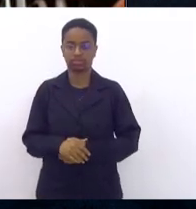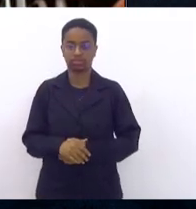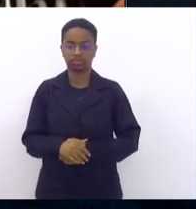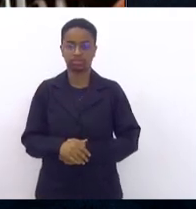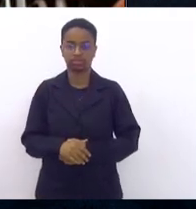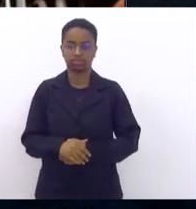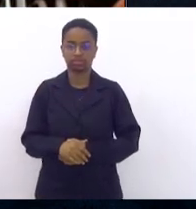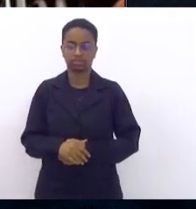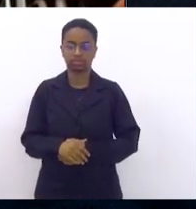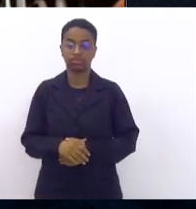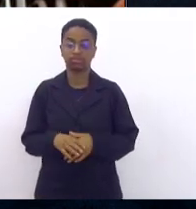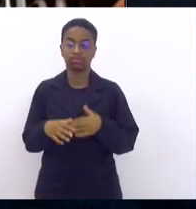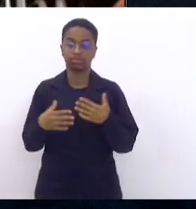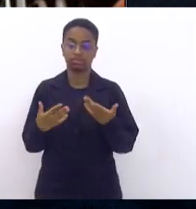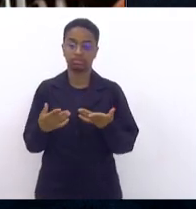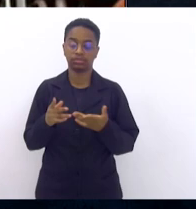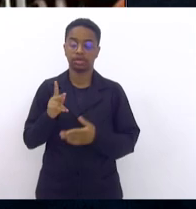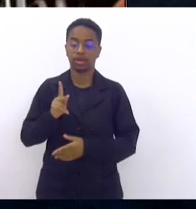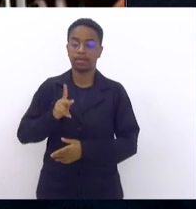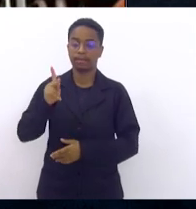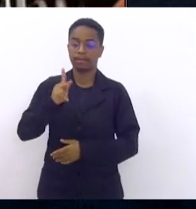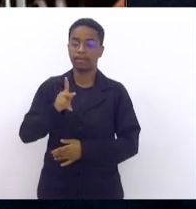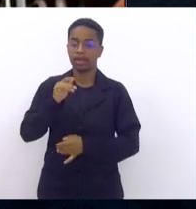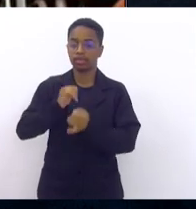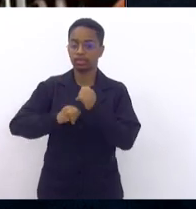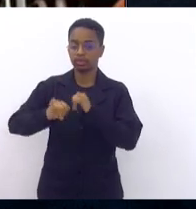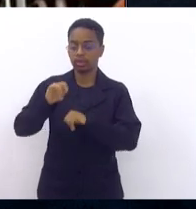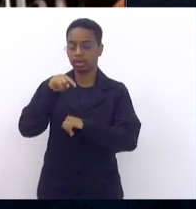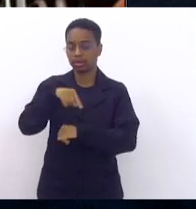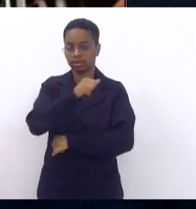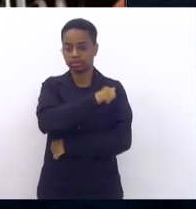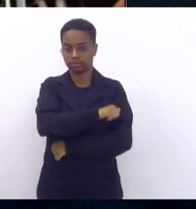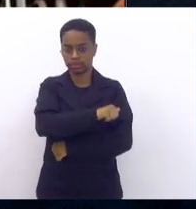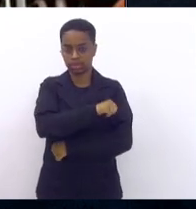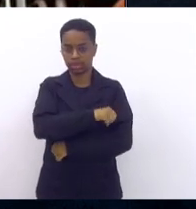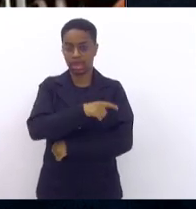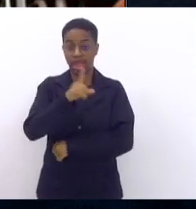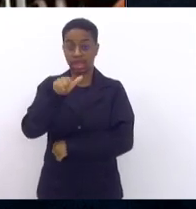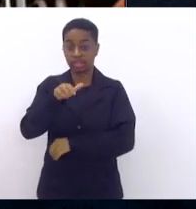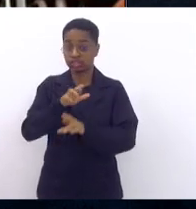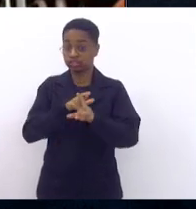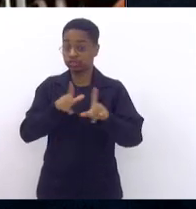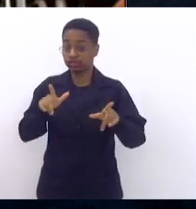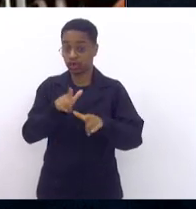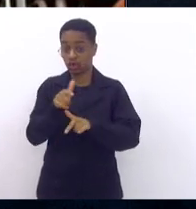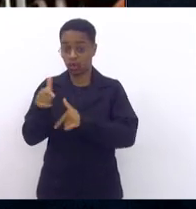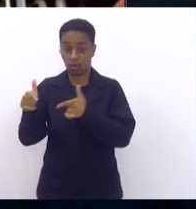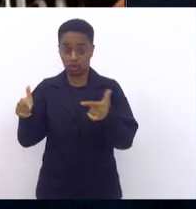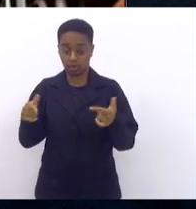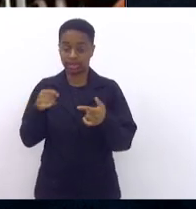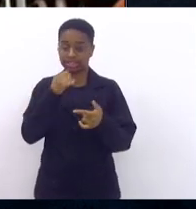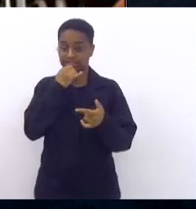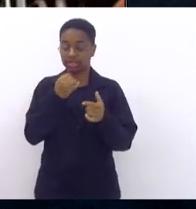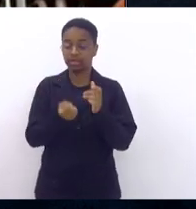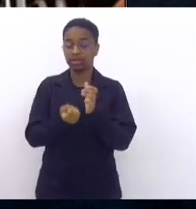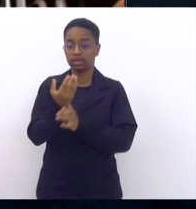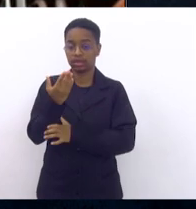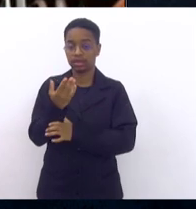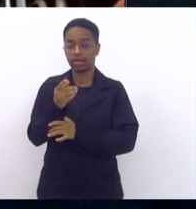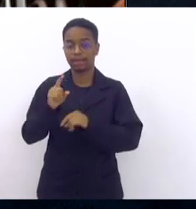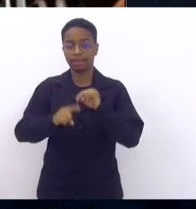a petroquímica do Rio de Janeiro diferente das outras petroquímicas ela produz o polietileno e o